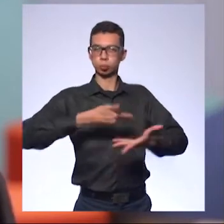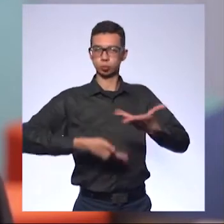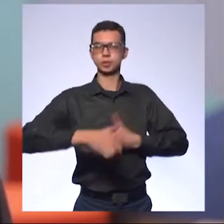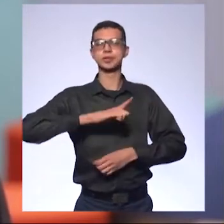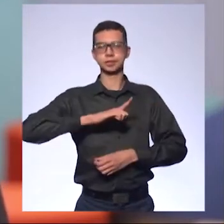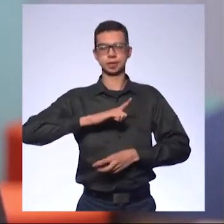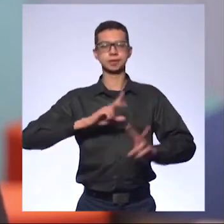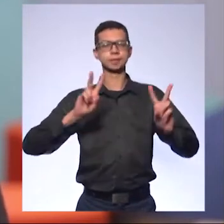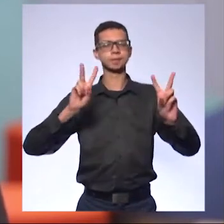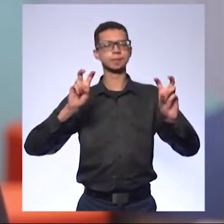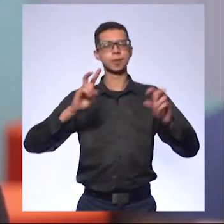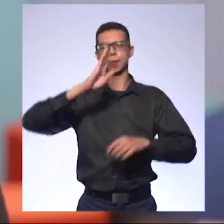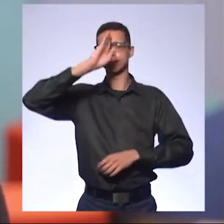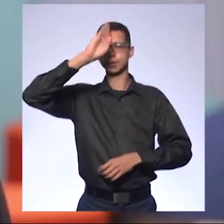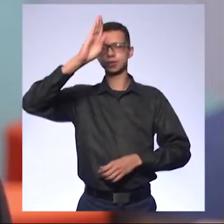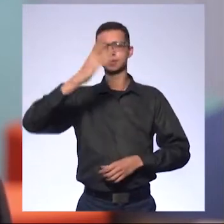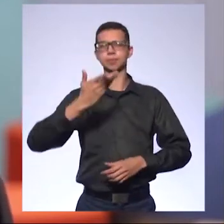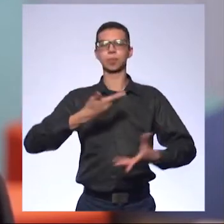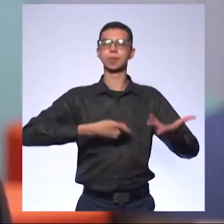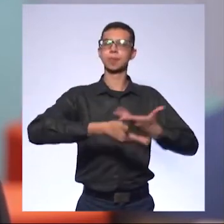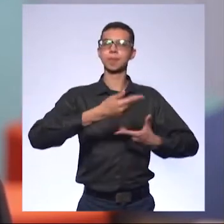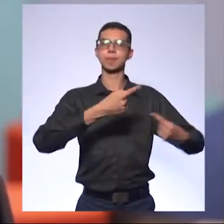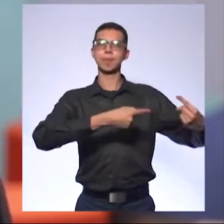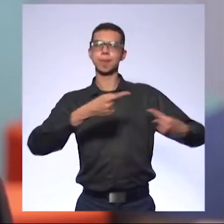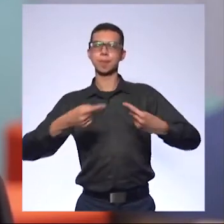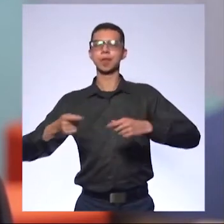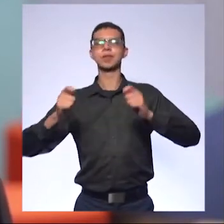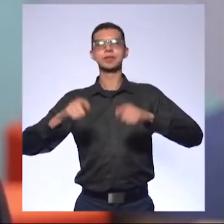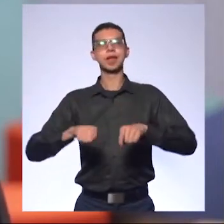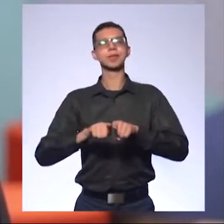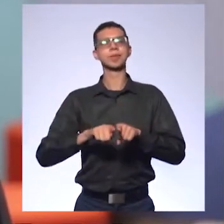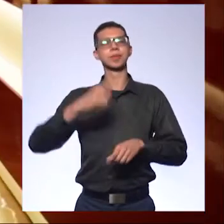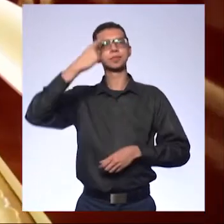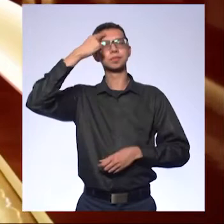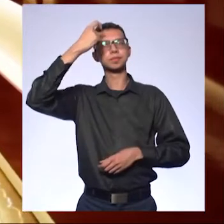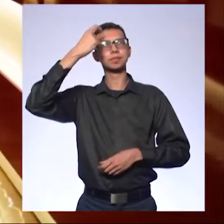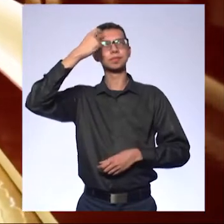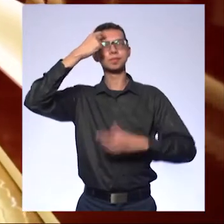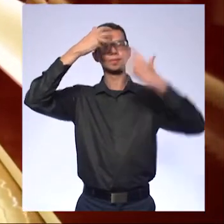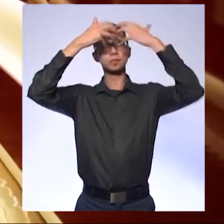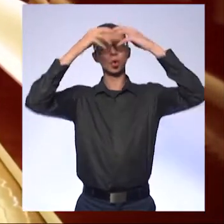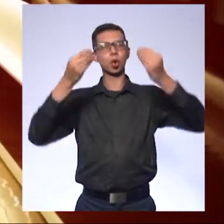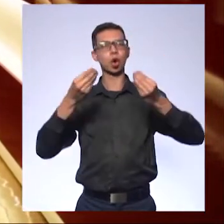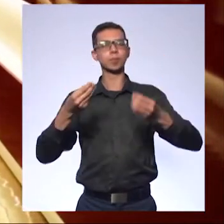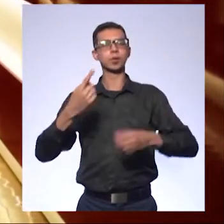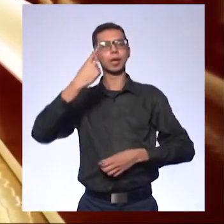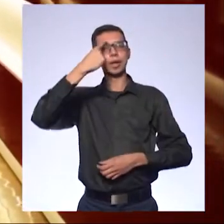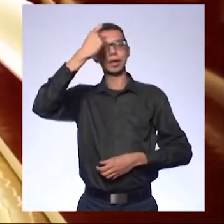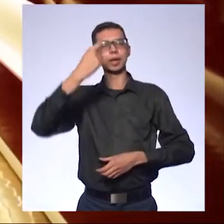das principais tendências que podem nos trazer ideias de inovação também.